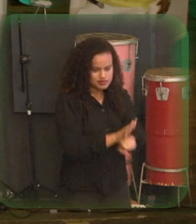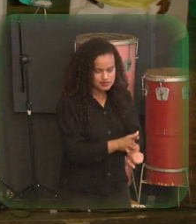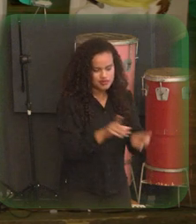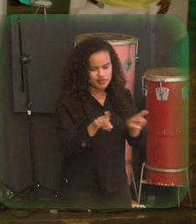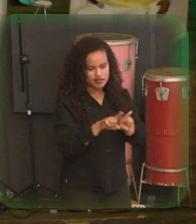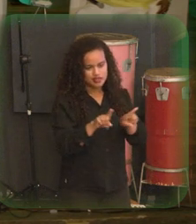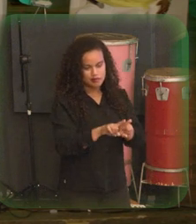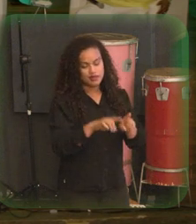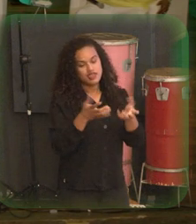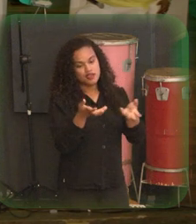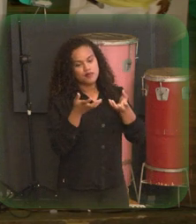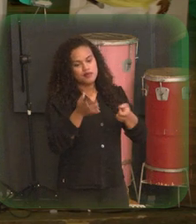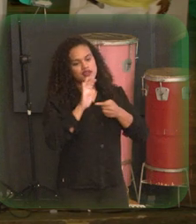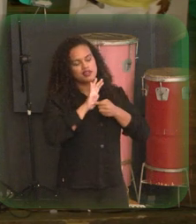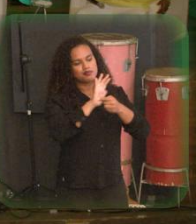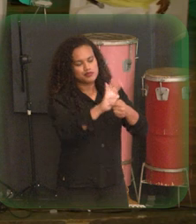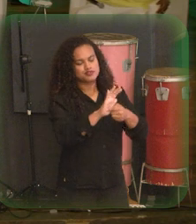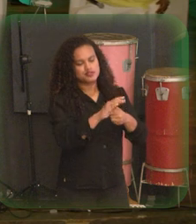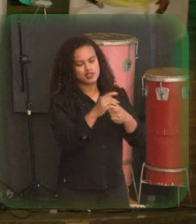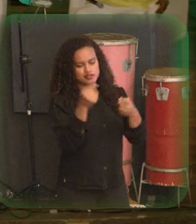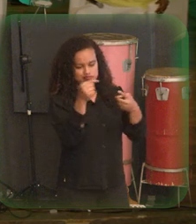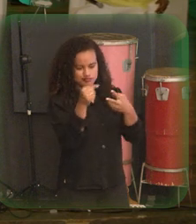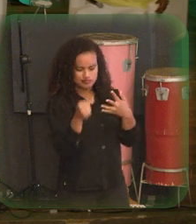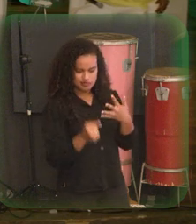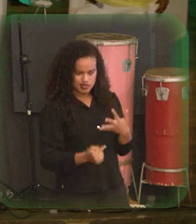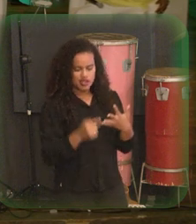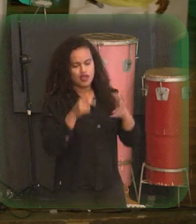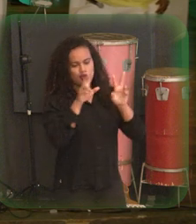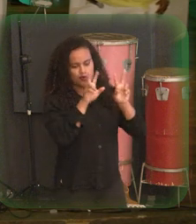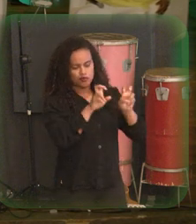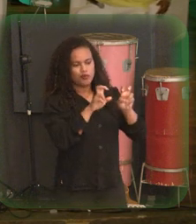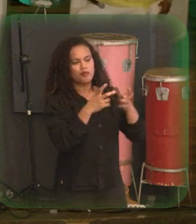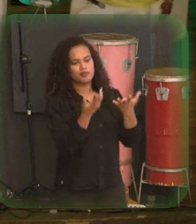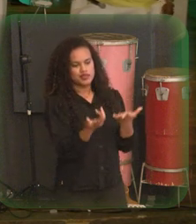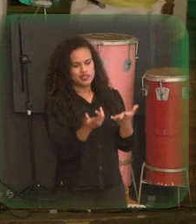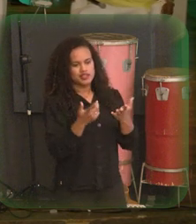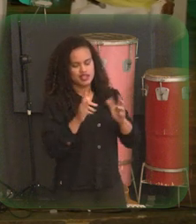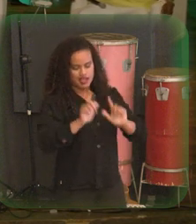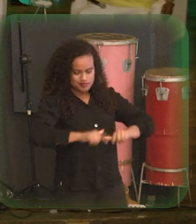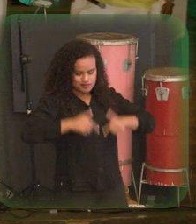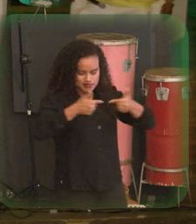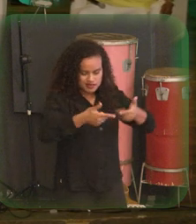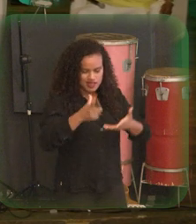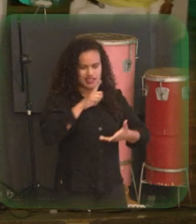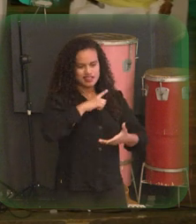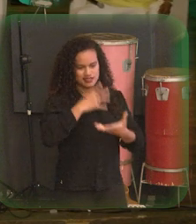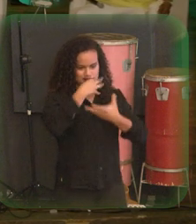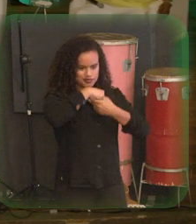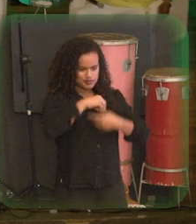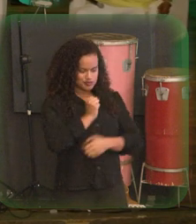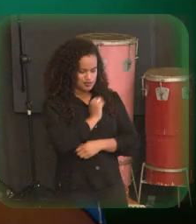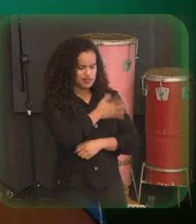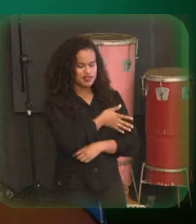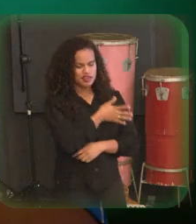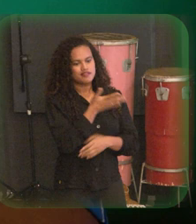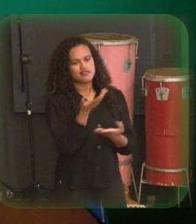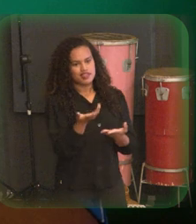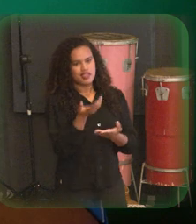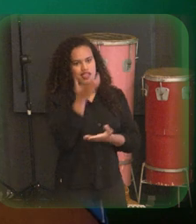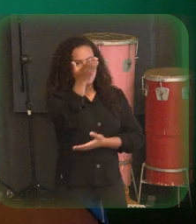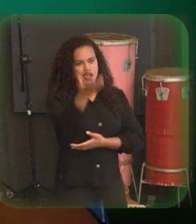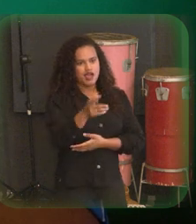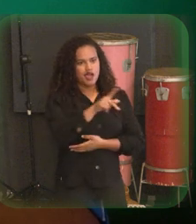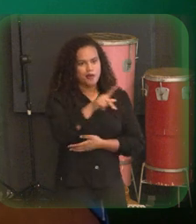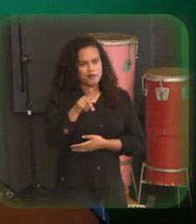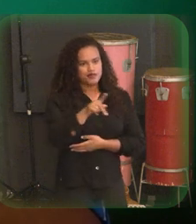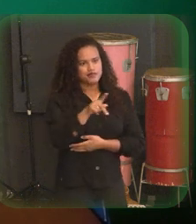também destacar alguns aspectos, né, do que a gente tem, algumas ações que a gente tem conseguido para fazer isso acontecer. Está ali a professora